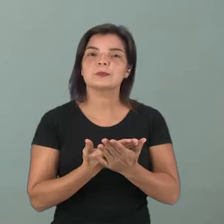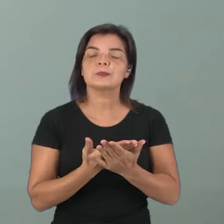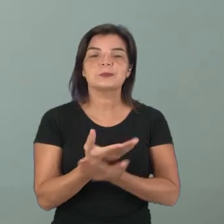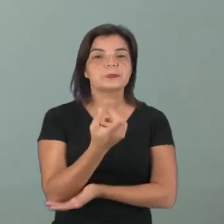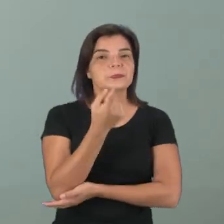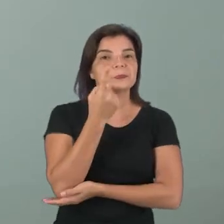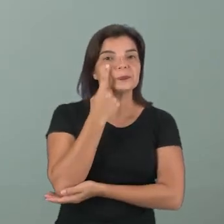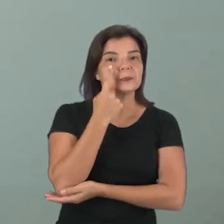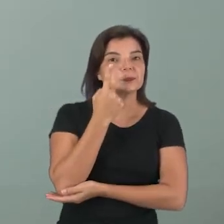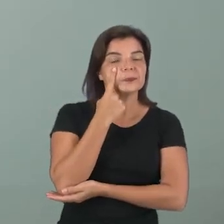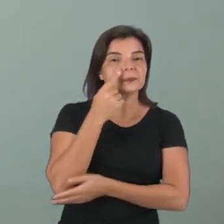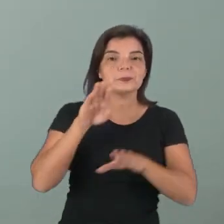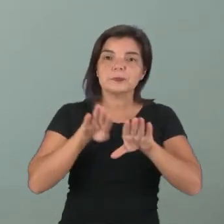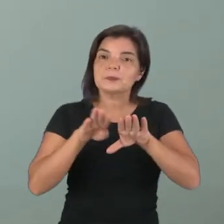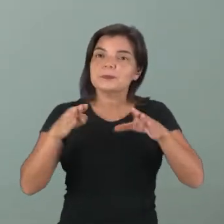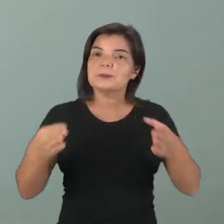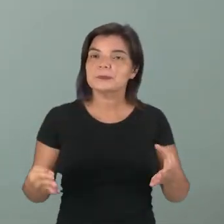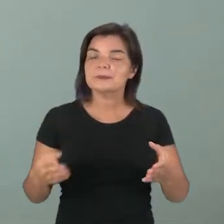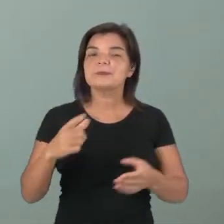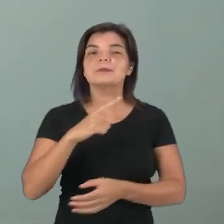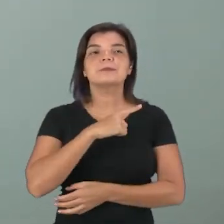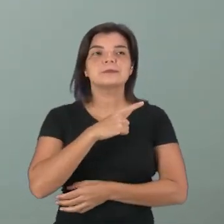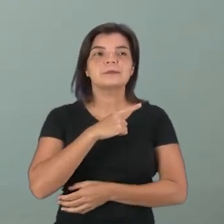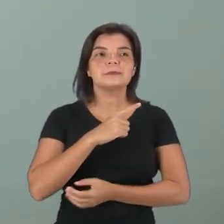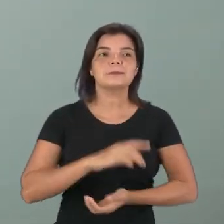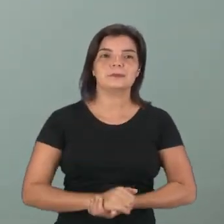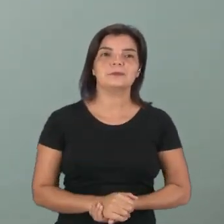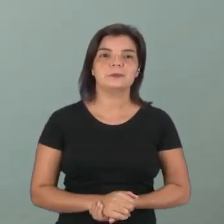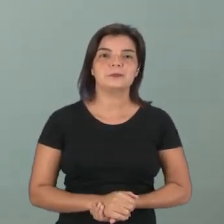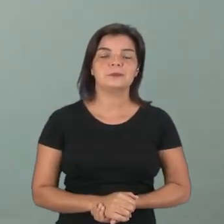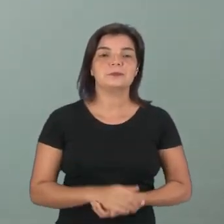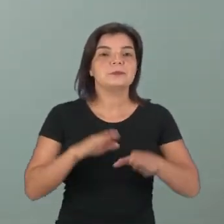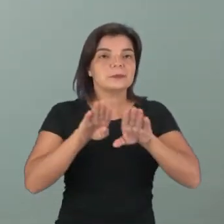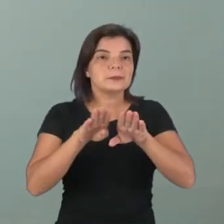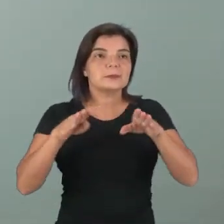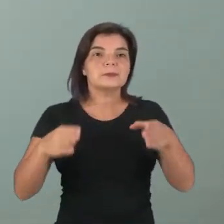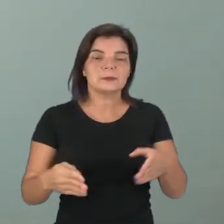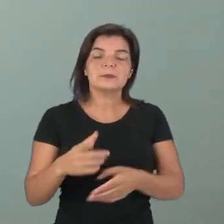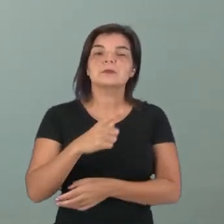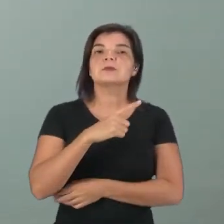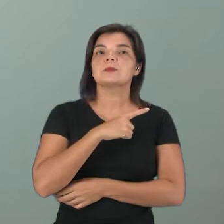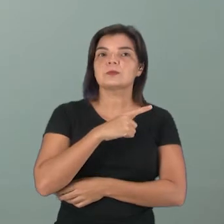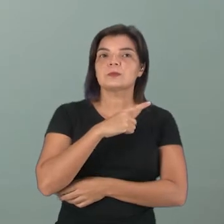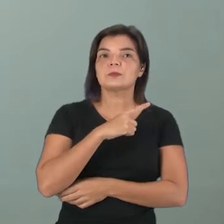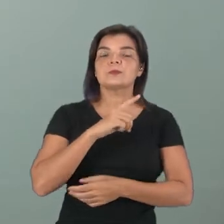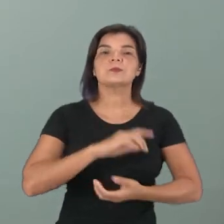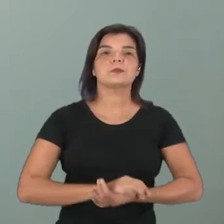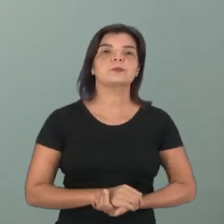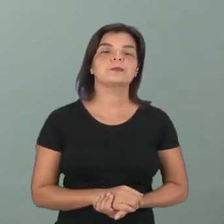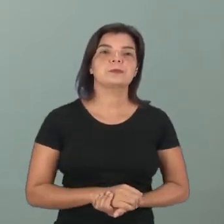Vamos observar aqui na minha mesa o que eu tenho? Aqui na minha mesa eu tenho